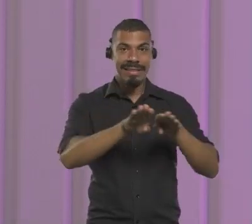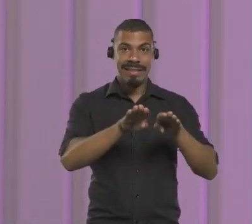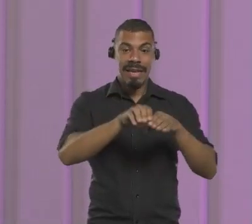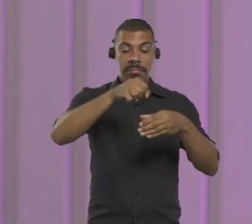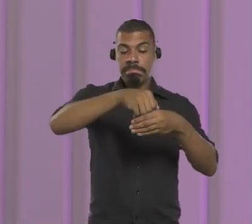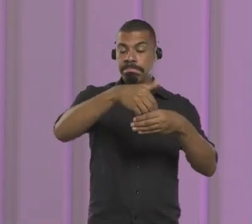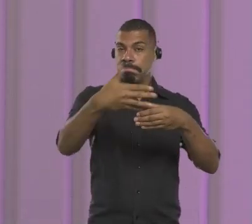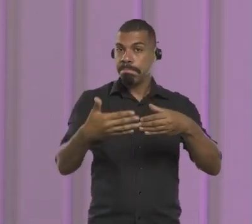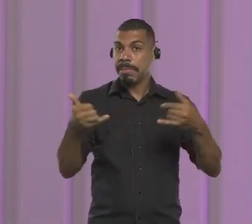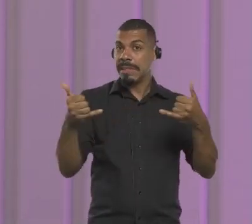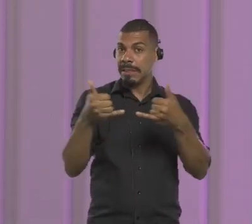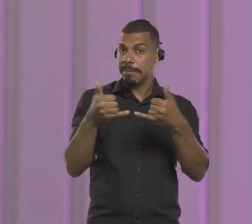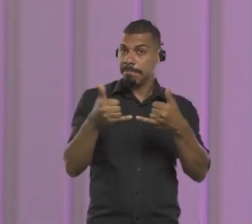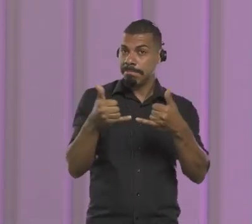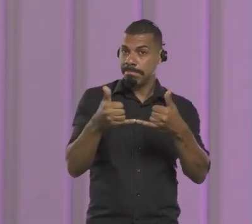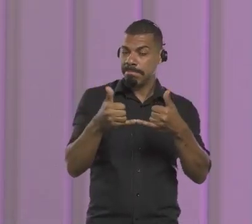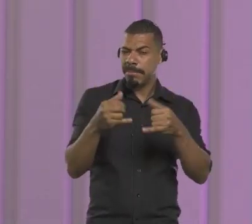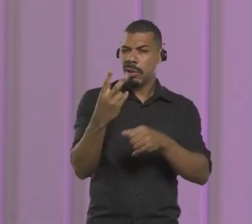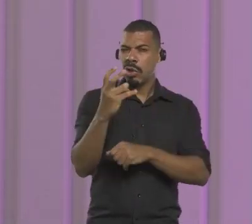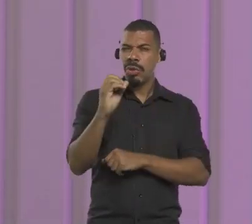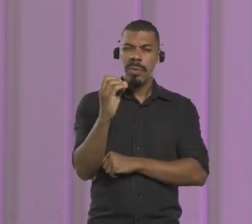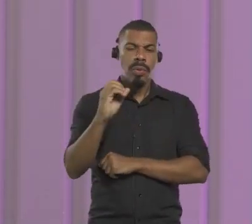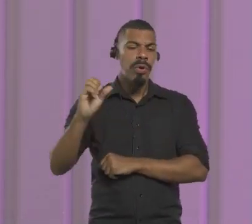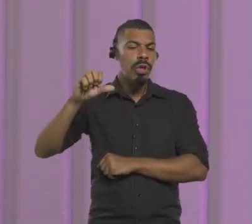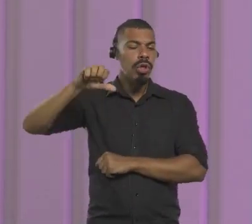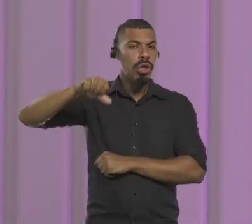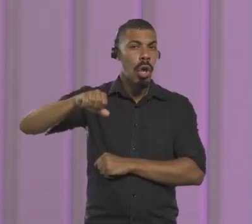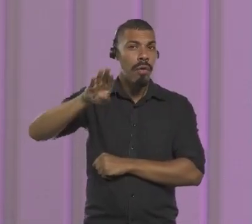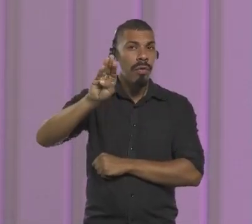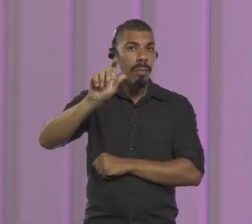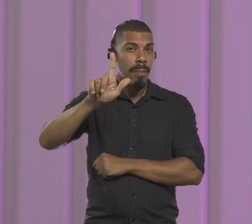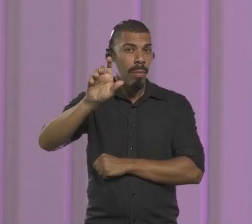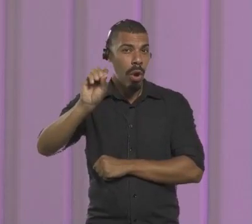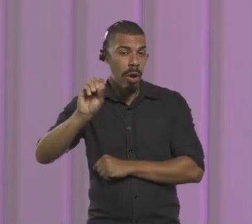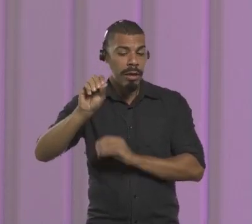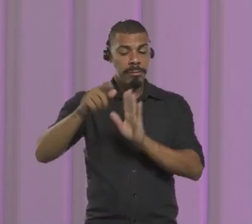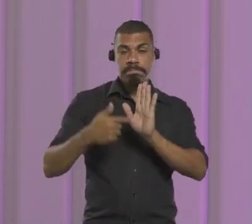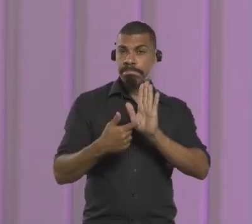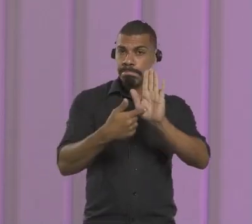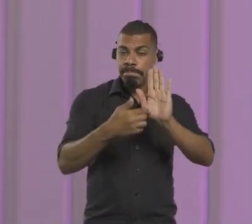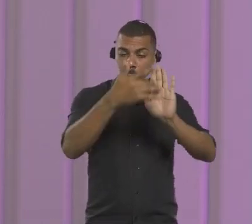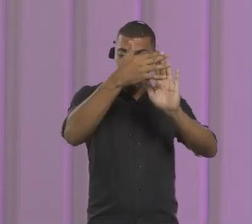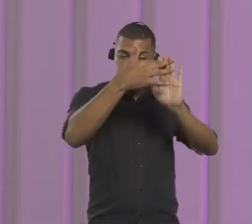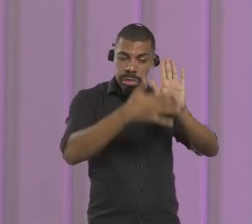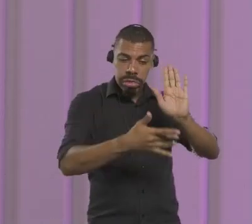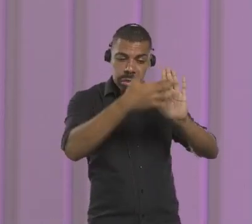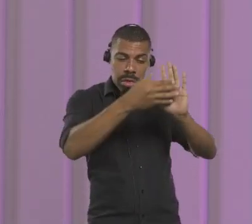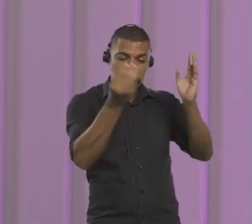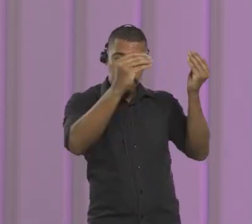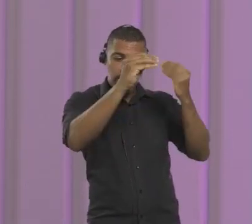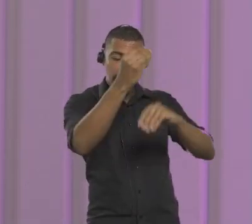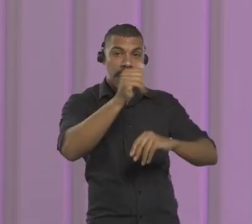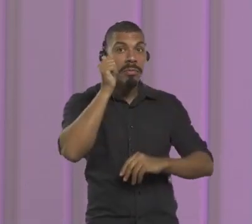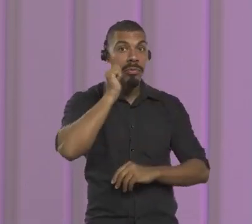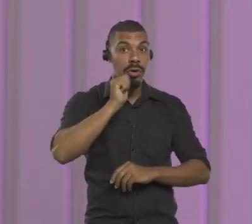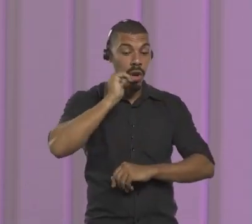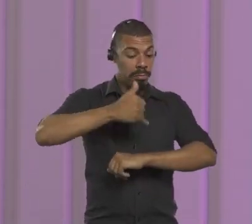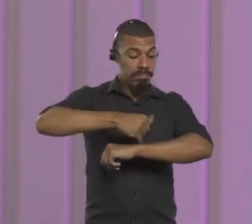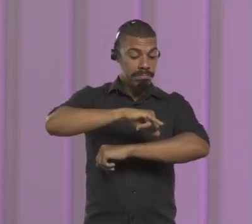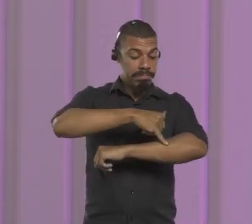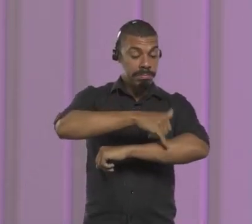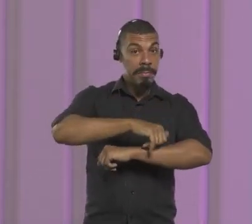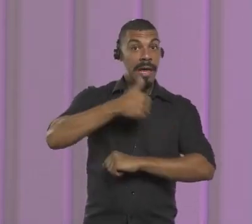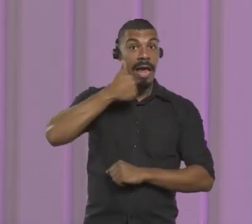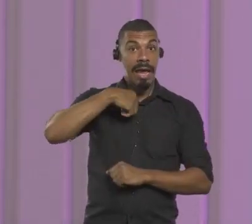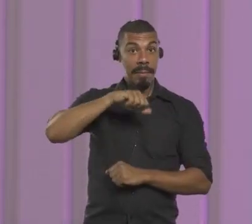para a internet, criou lá em 2009 o blog Mulherão, em que ela já falava de autoestima para a mulher gorda, e mãe da Luna, que é o bebezinho mais fofo